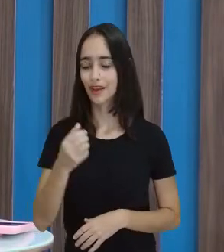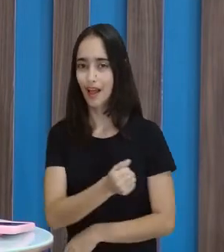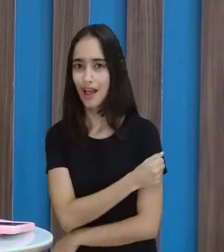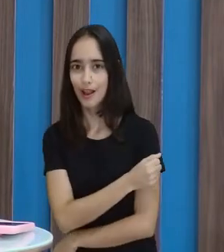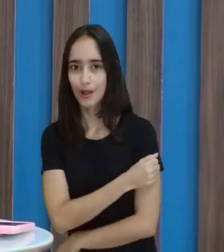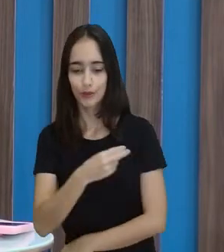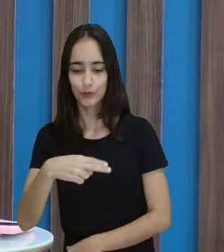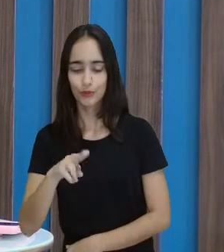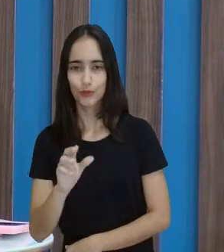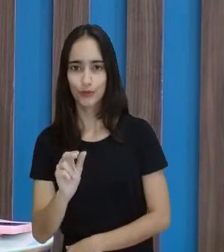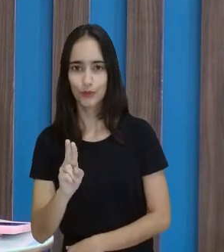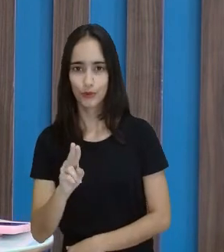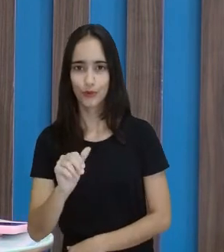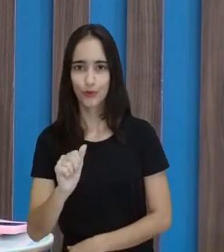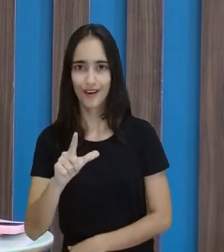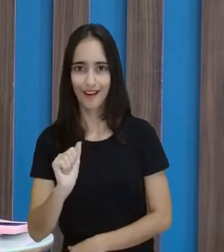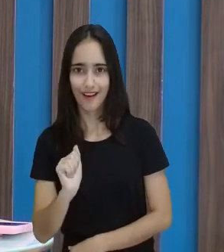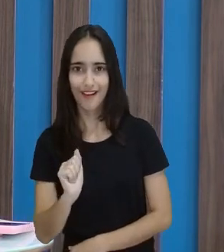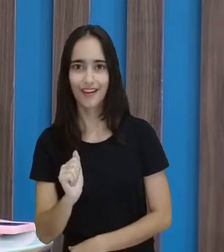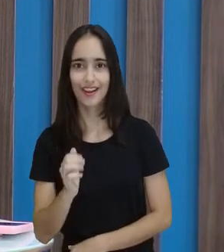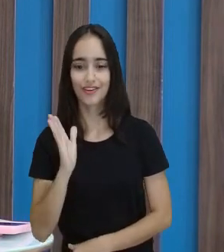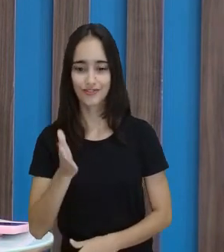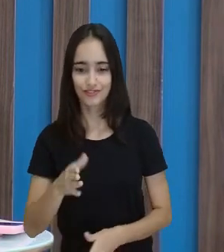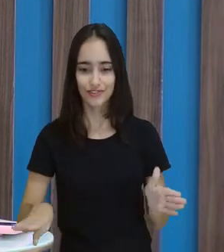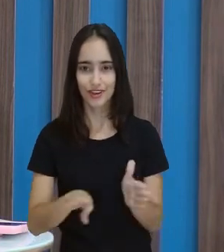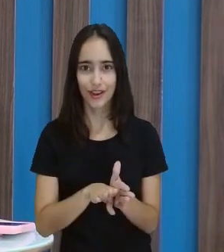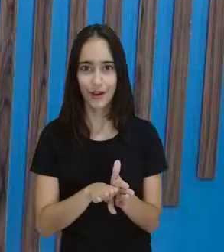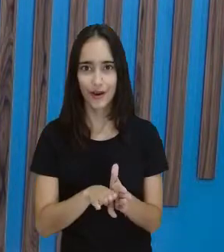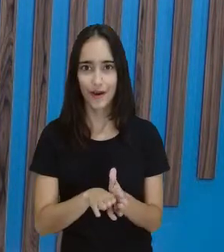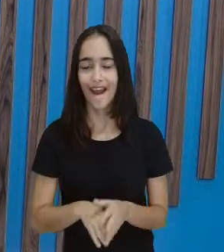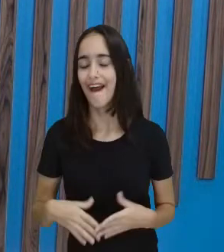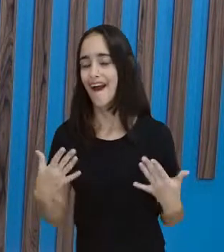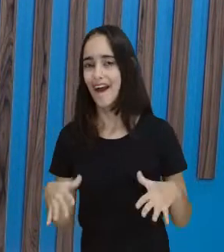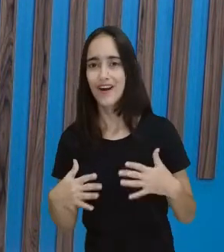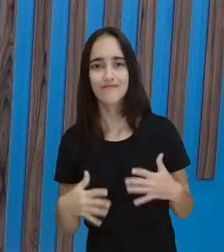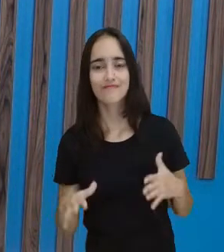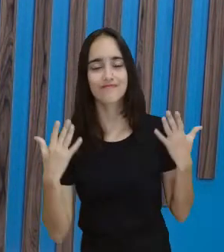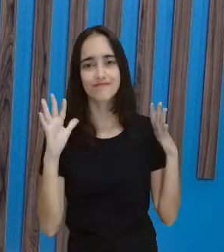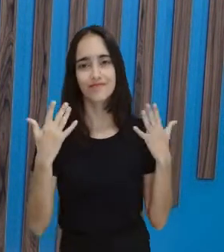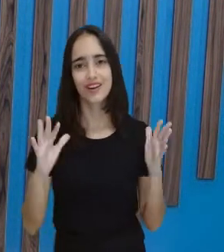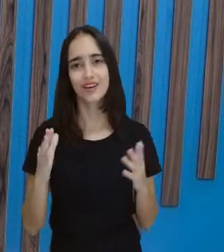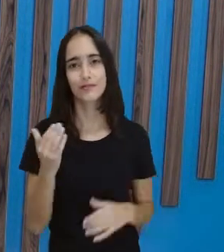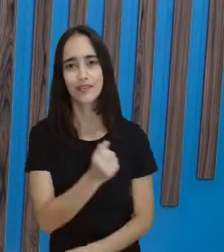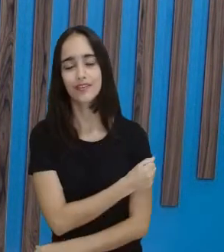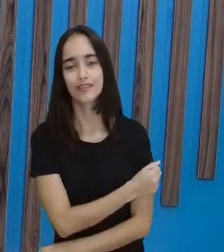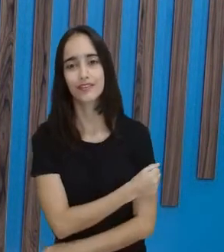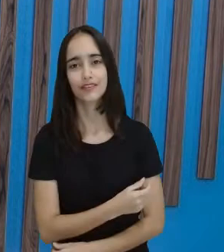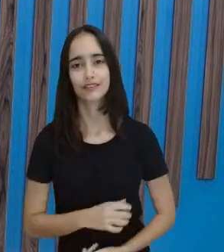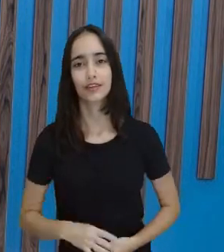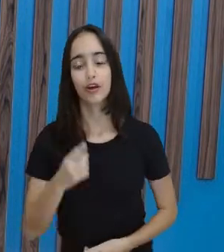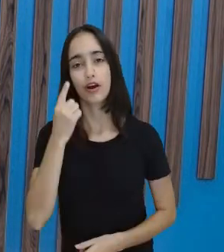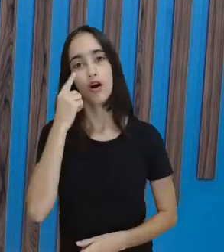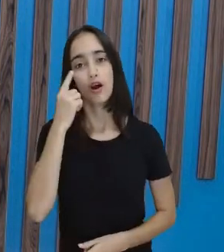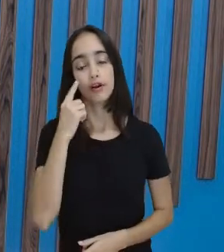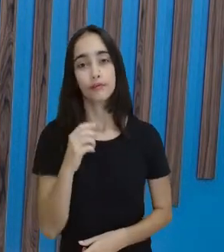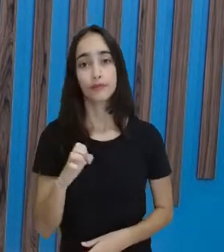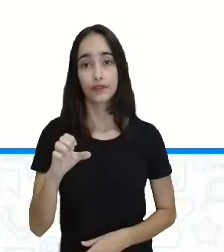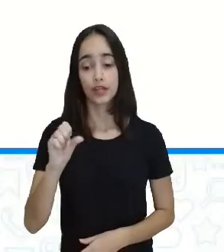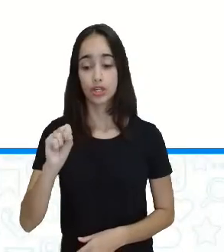bem, Nuala. Vamos lá. Quero ver você respondendo esse desafio aí. Vamos lá. Esther é